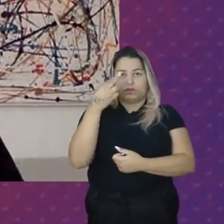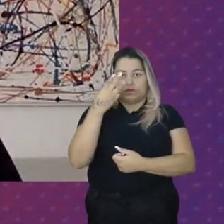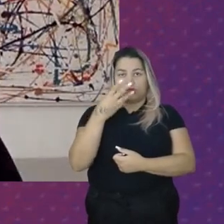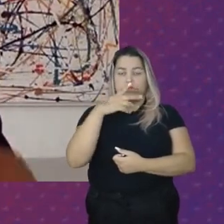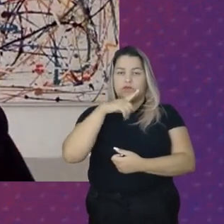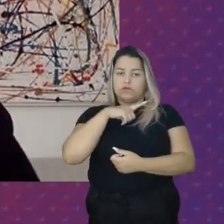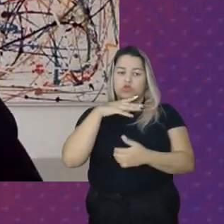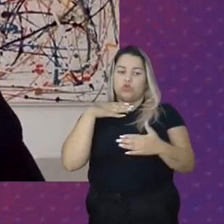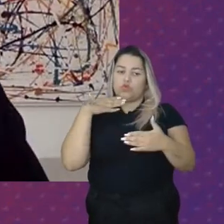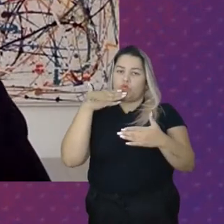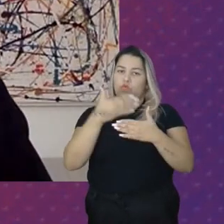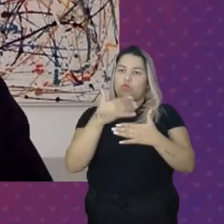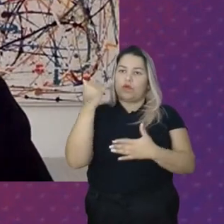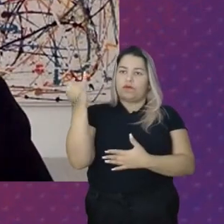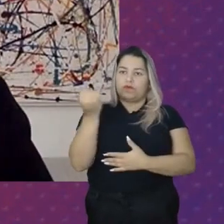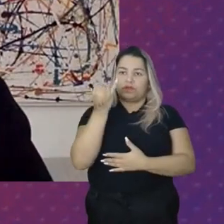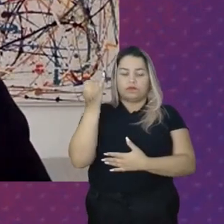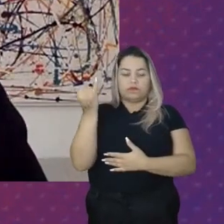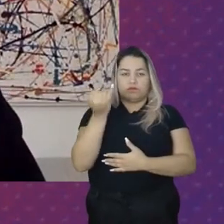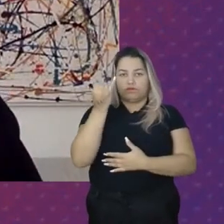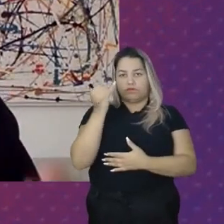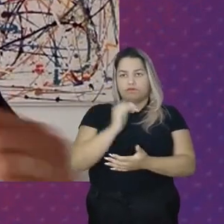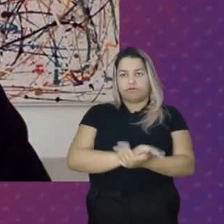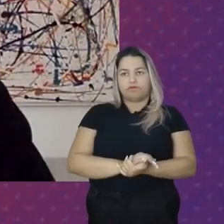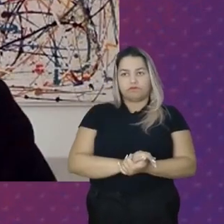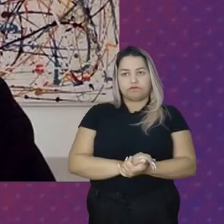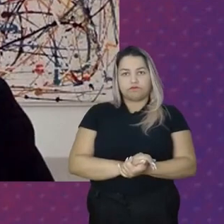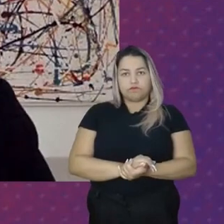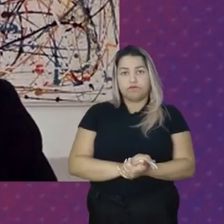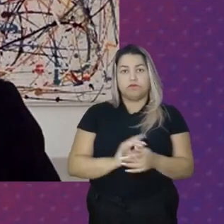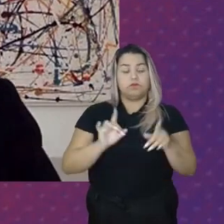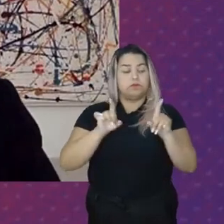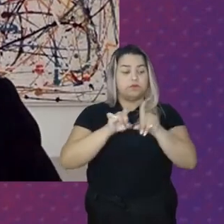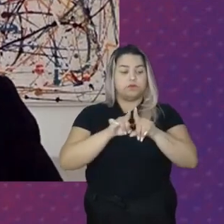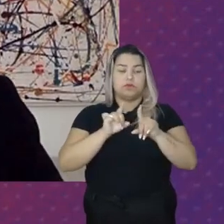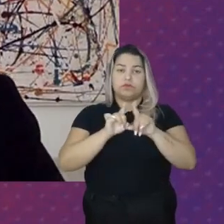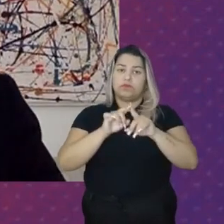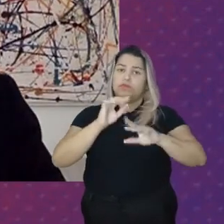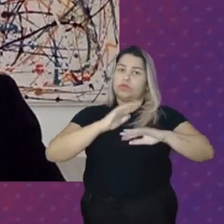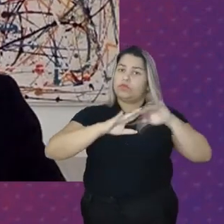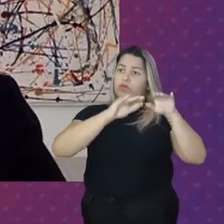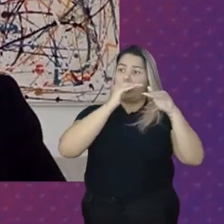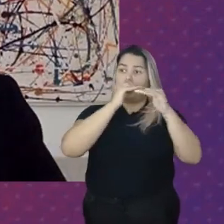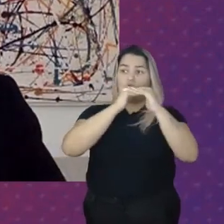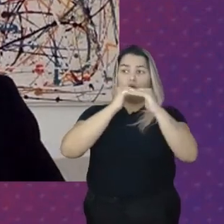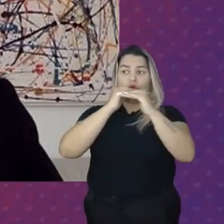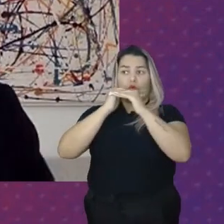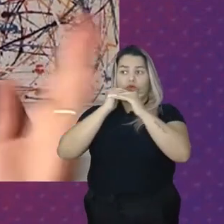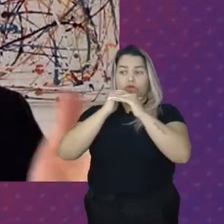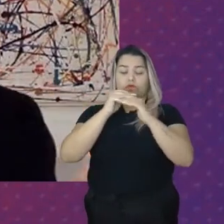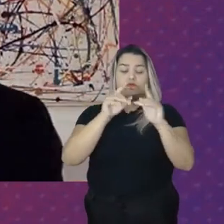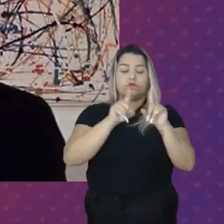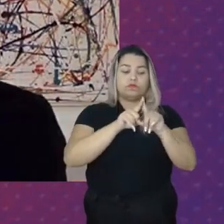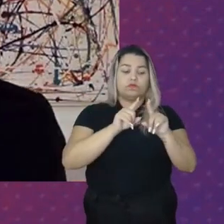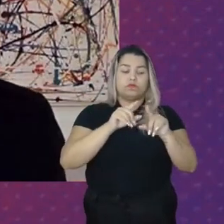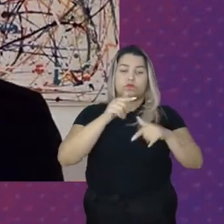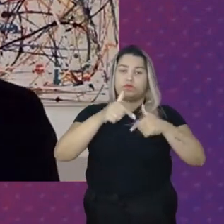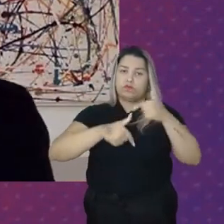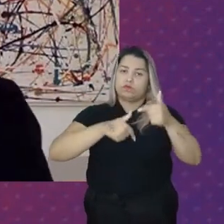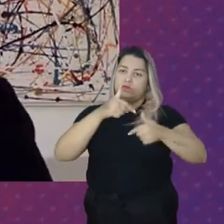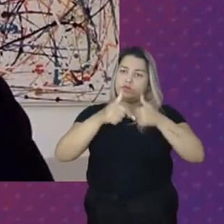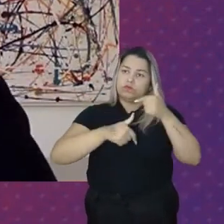um avanço importante, né, no estabelecimento da igualdade de direitos trabalhistas entre as